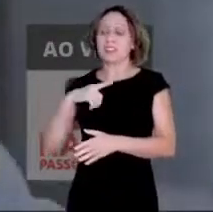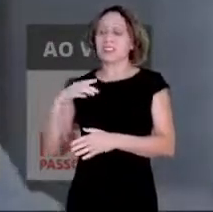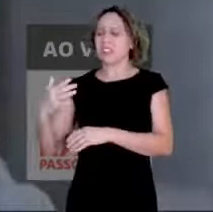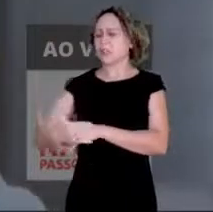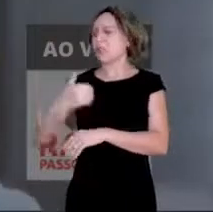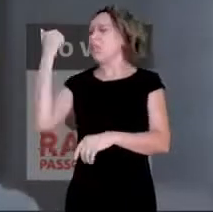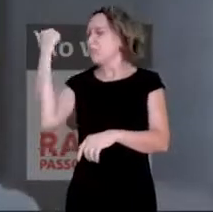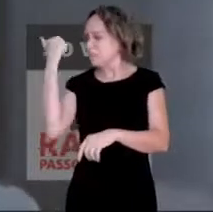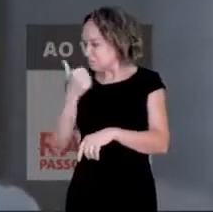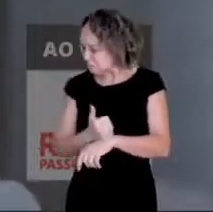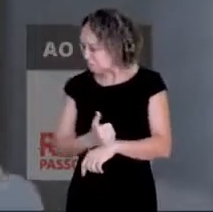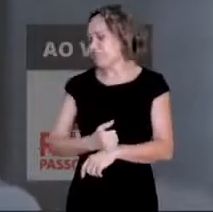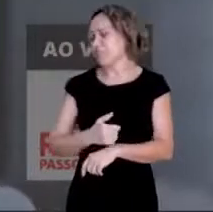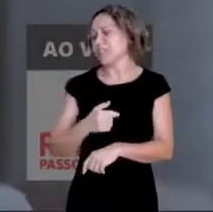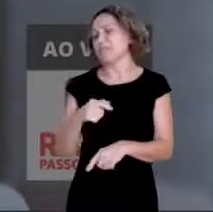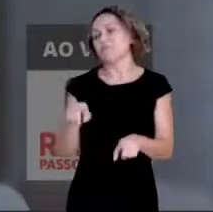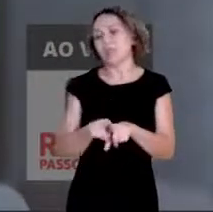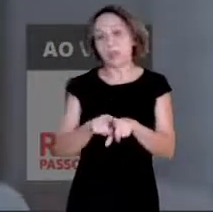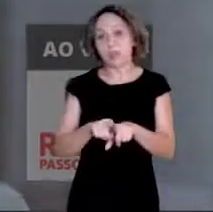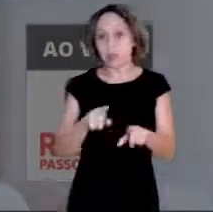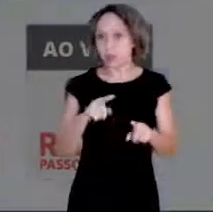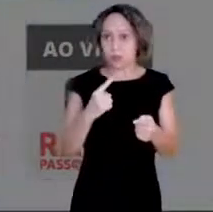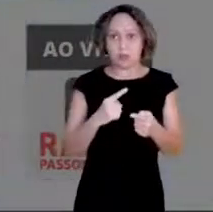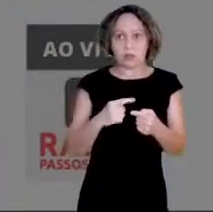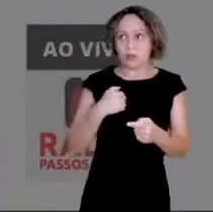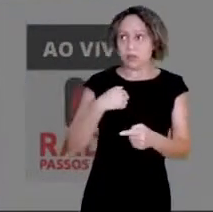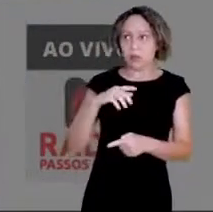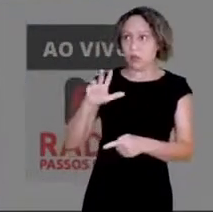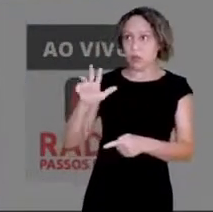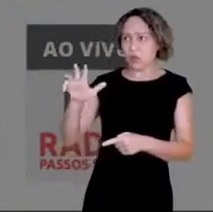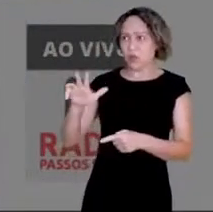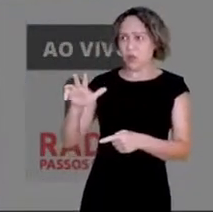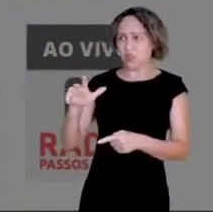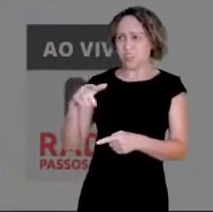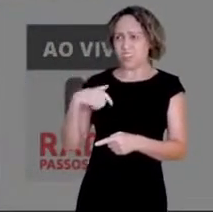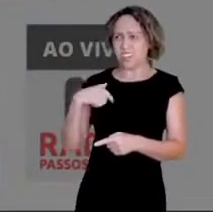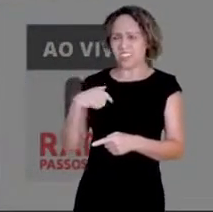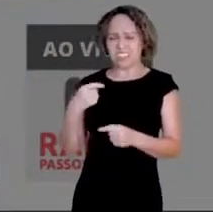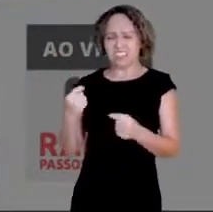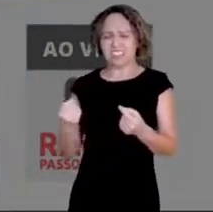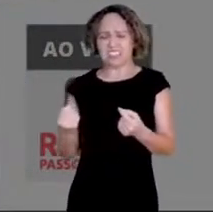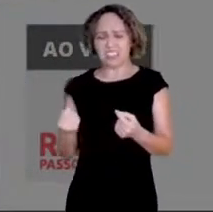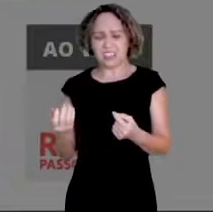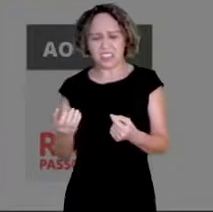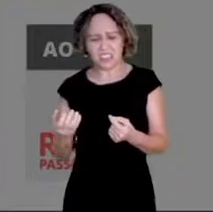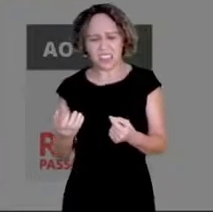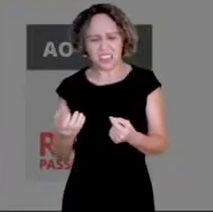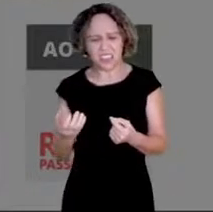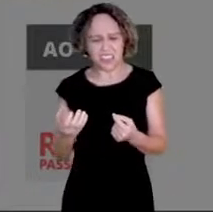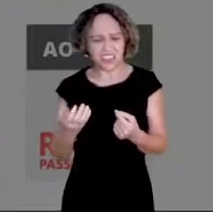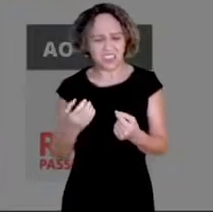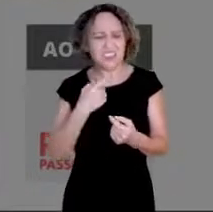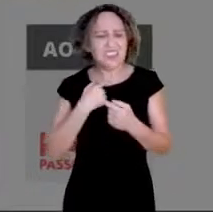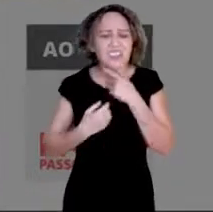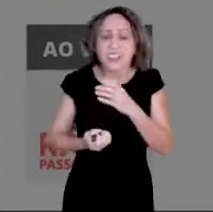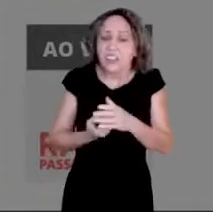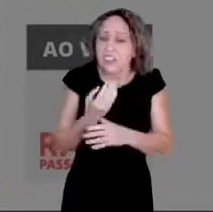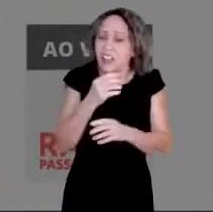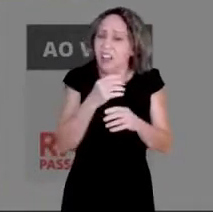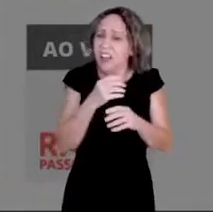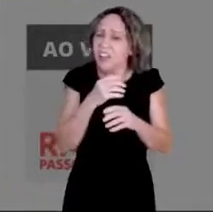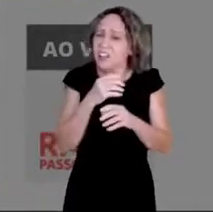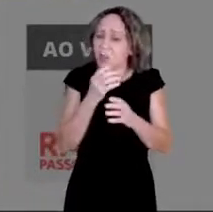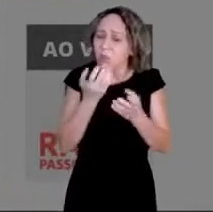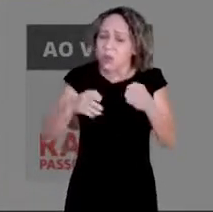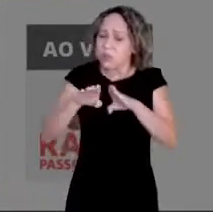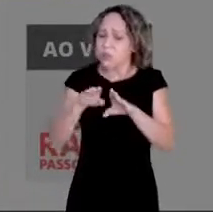assim, e com o apoio da elite brasileira. Sempre com o apoio da elite brasileira. O senhor mencionou... Com o apoio daqueles que querem tirar direito